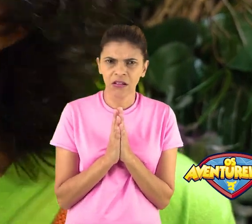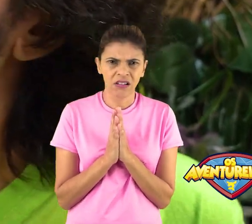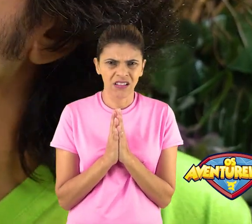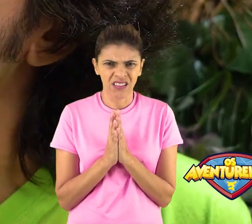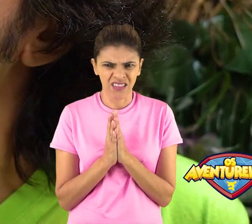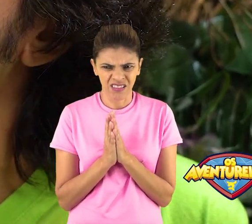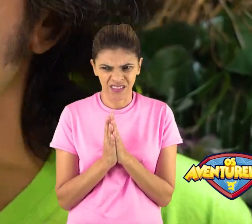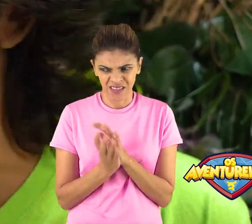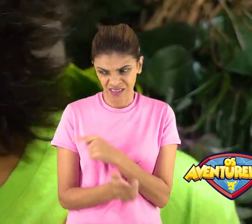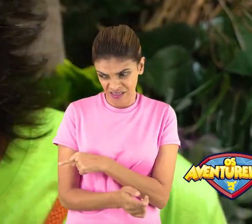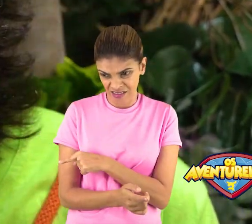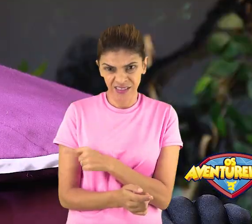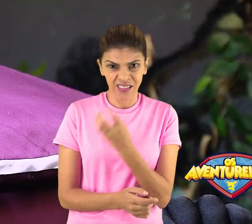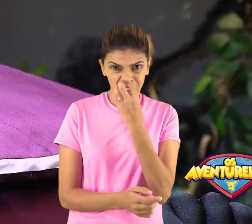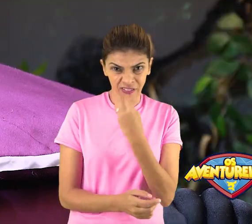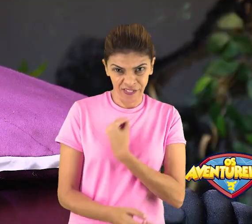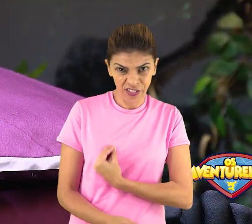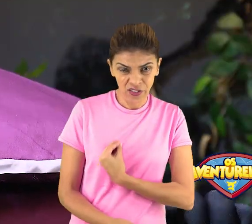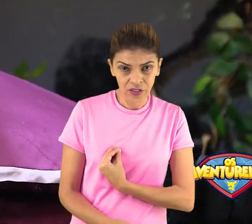Mas esse cachorro tá vivo?